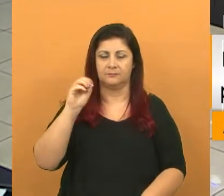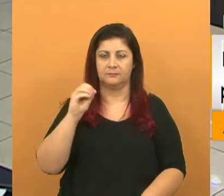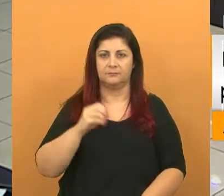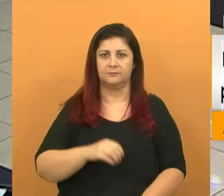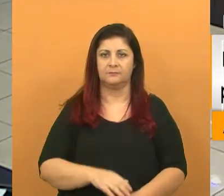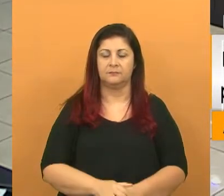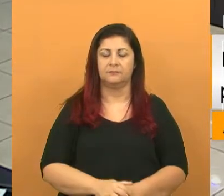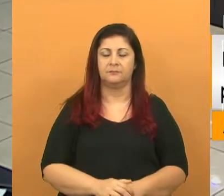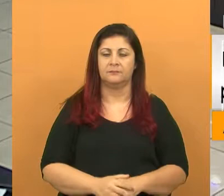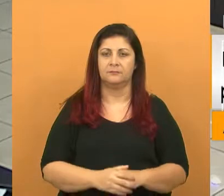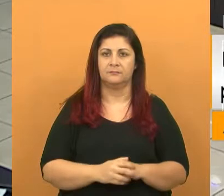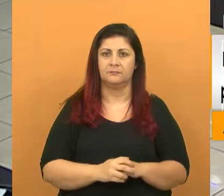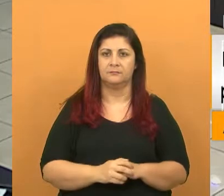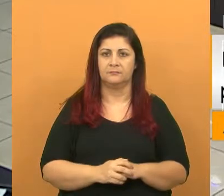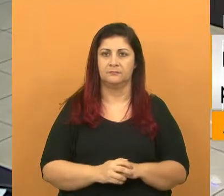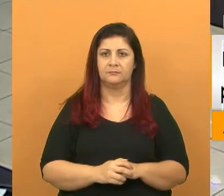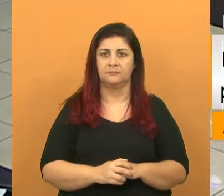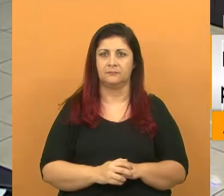Senhora presidente,